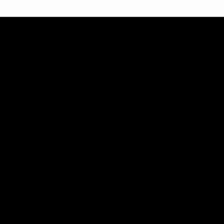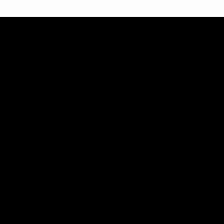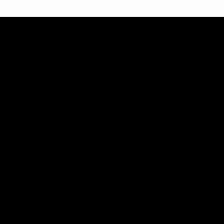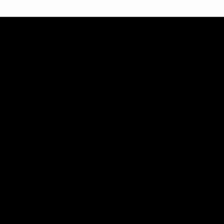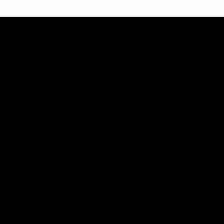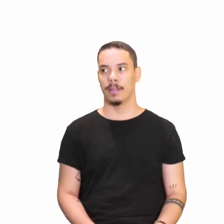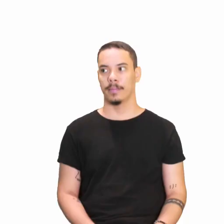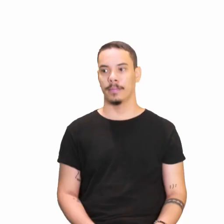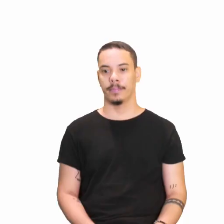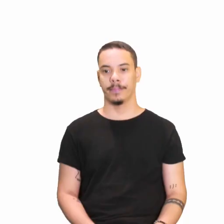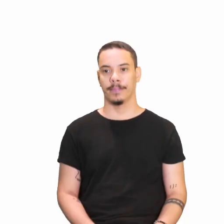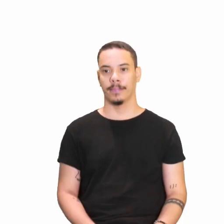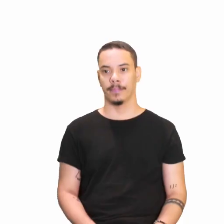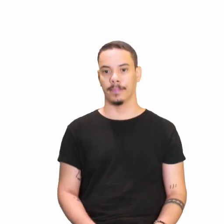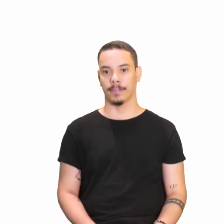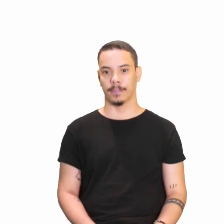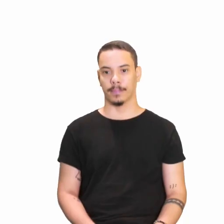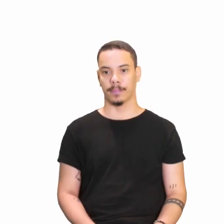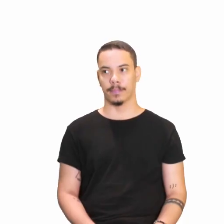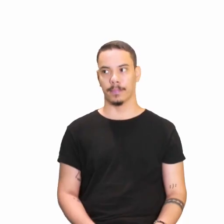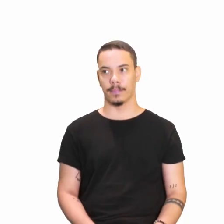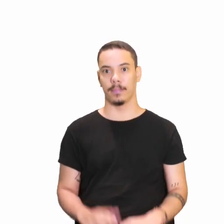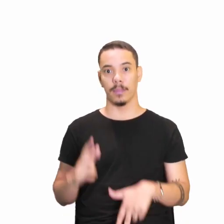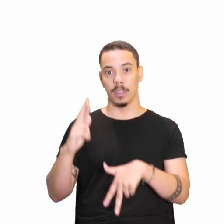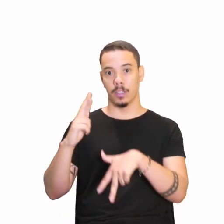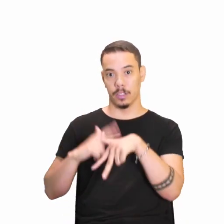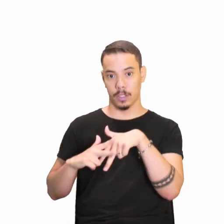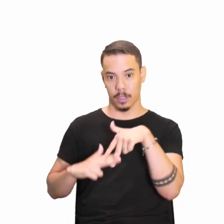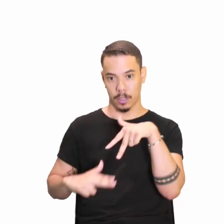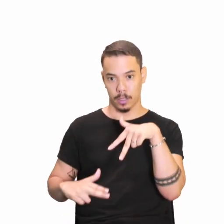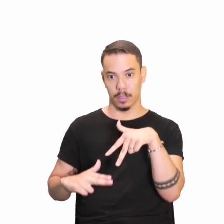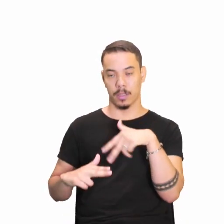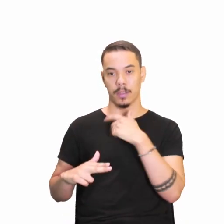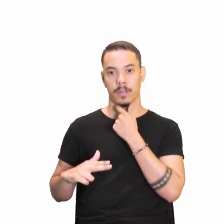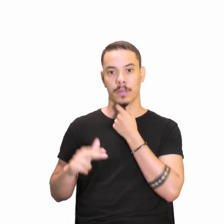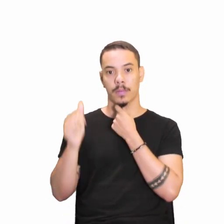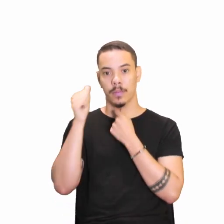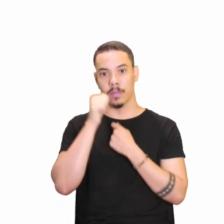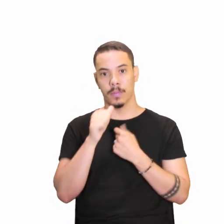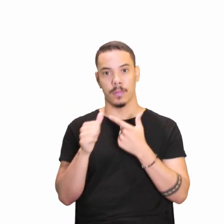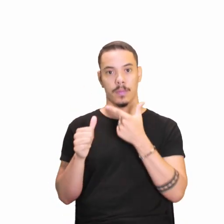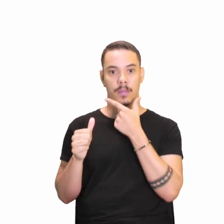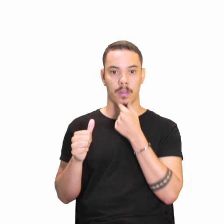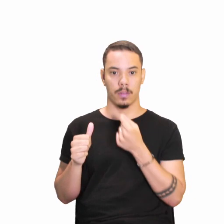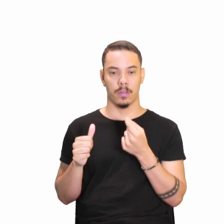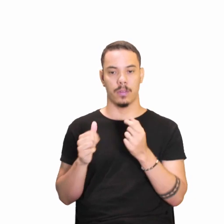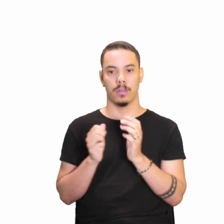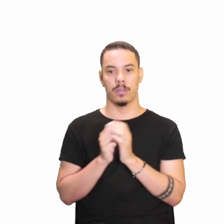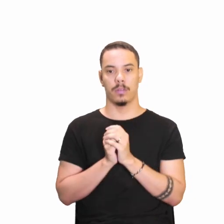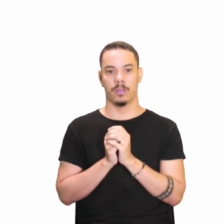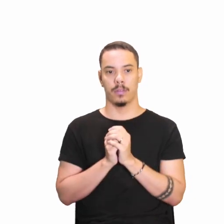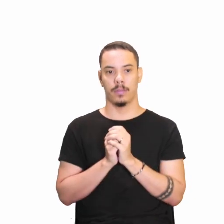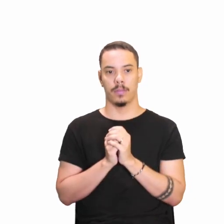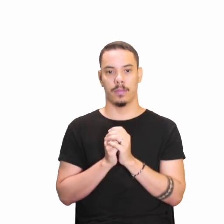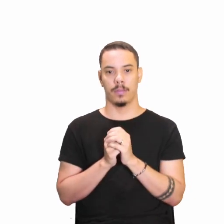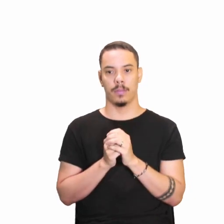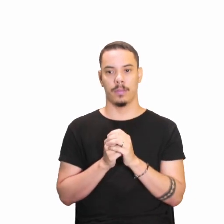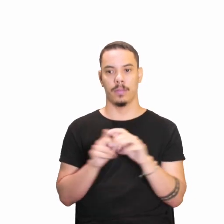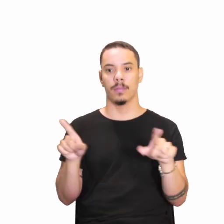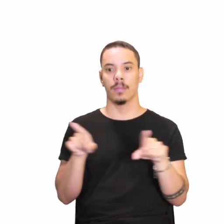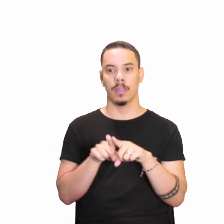plural. Então, se a palavra é do gênero feminino, os